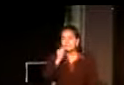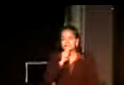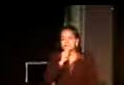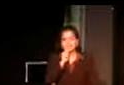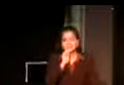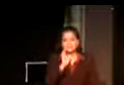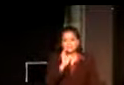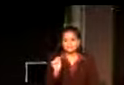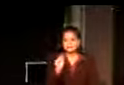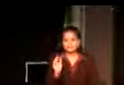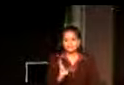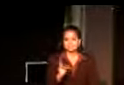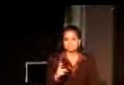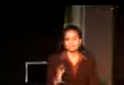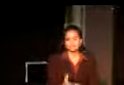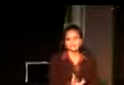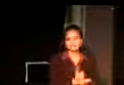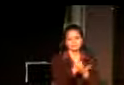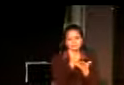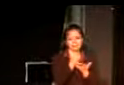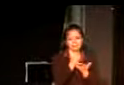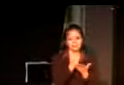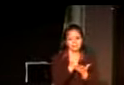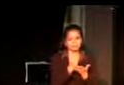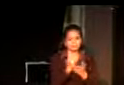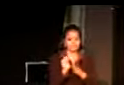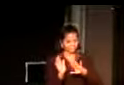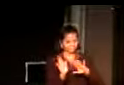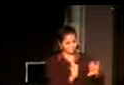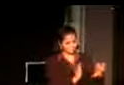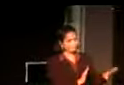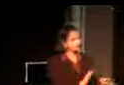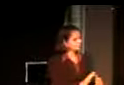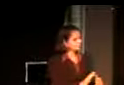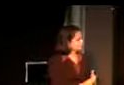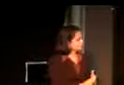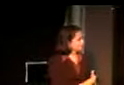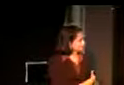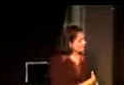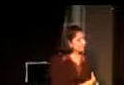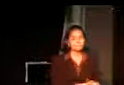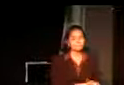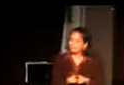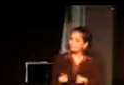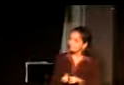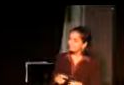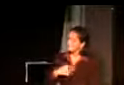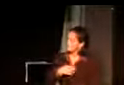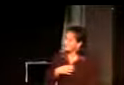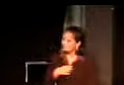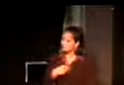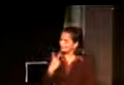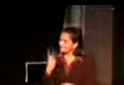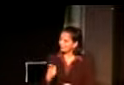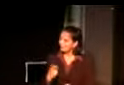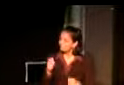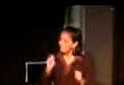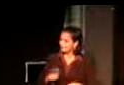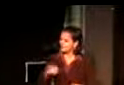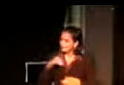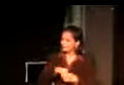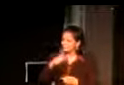pouquinho essa atitude obtusa pode estar presente aqui agora nos nossos